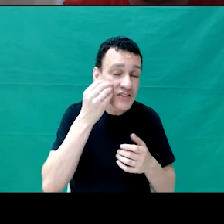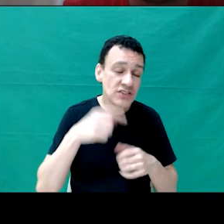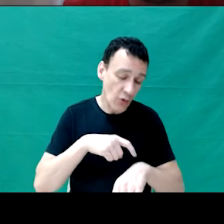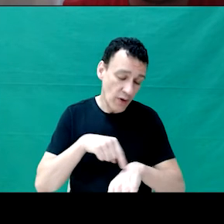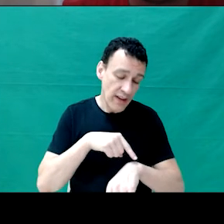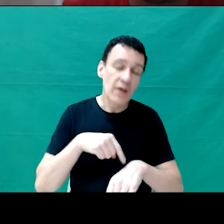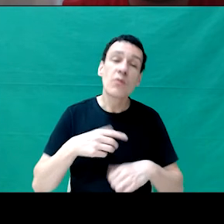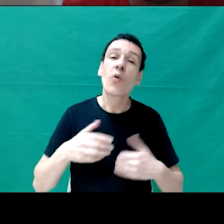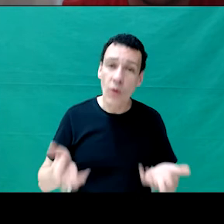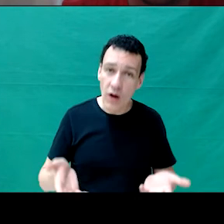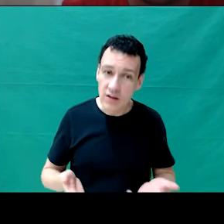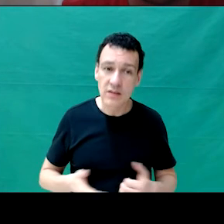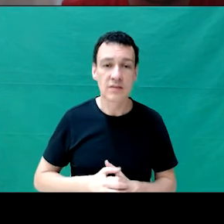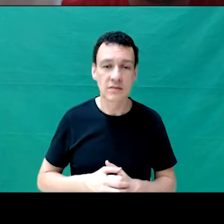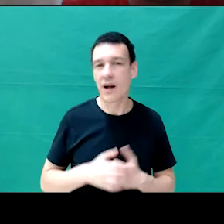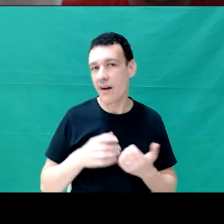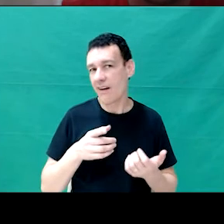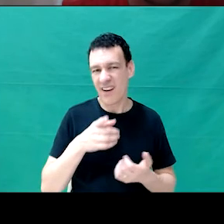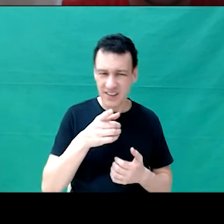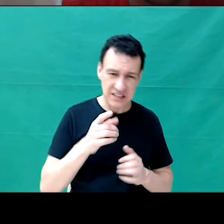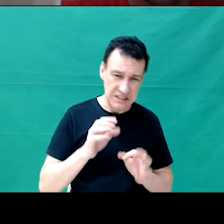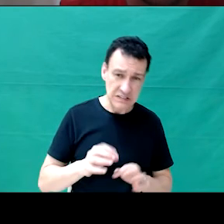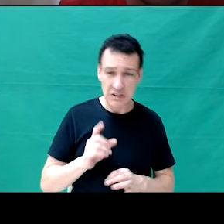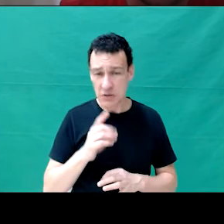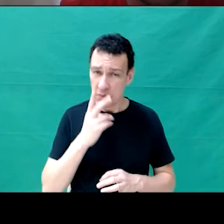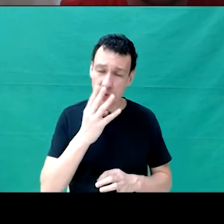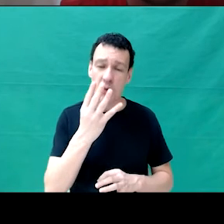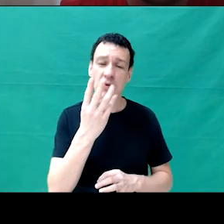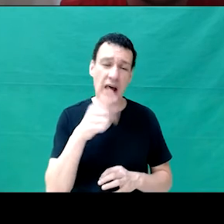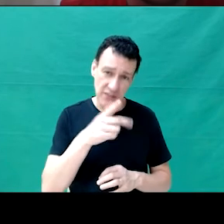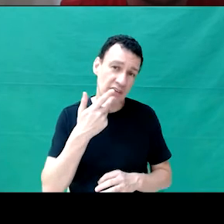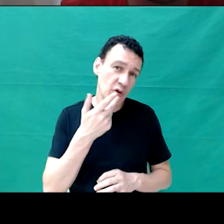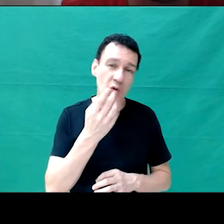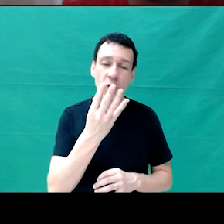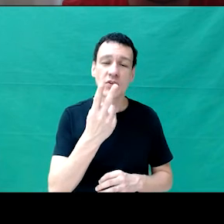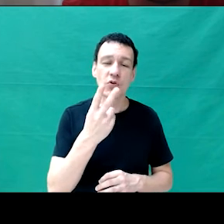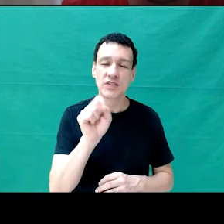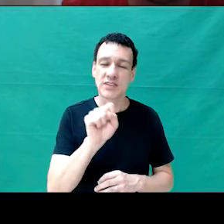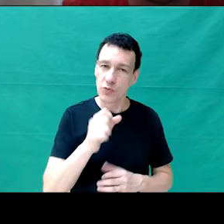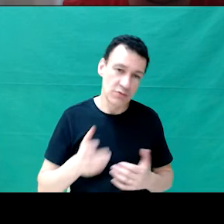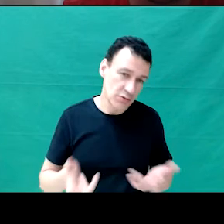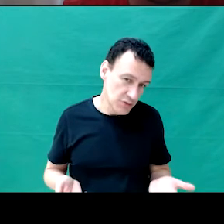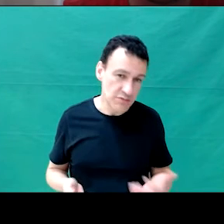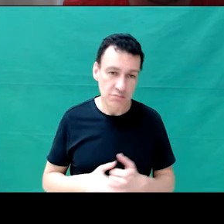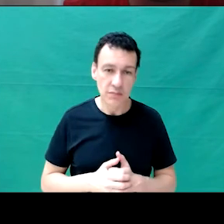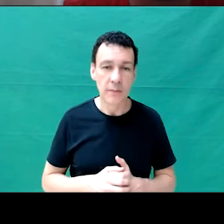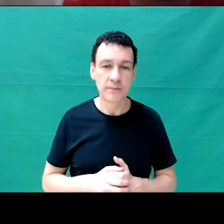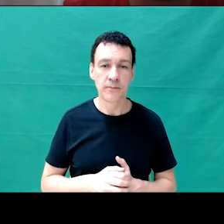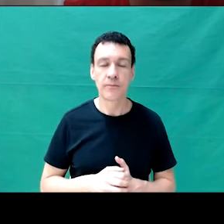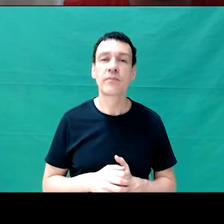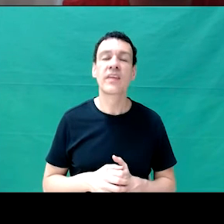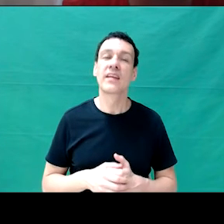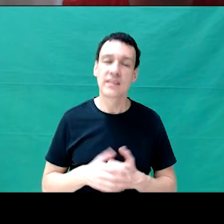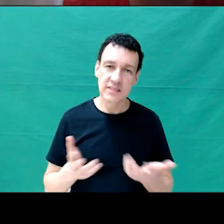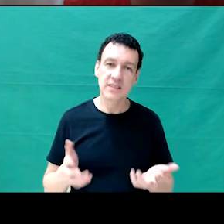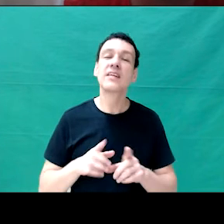42 segundos, não sei se isso aqui tá certo, né? Mas ele diz o tempo que levou e ele aparece a quantidade